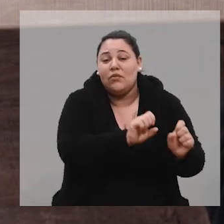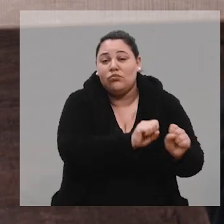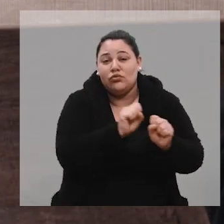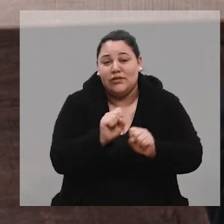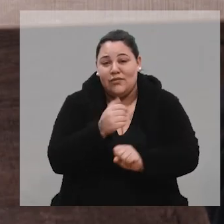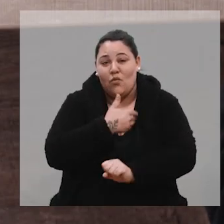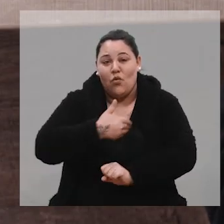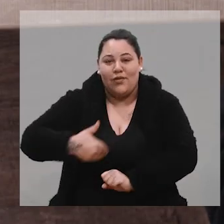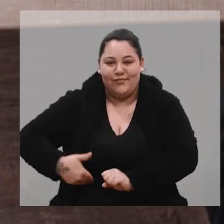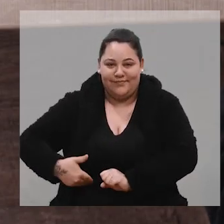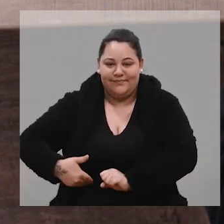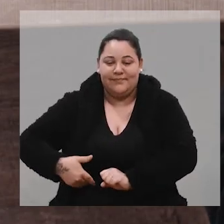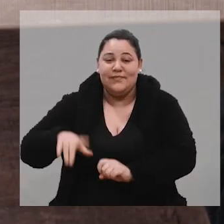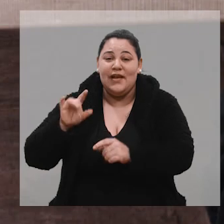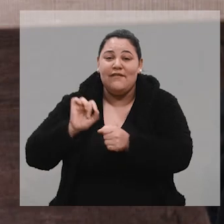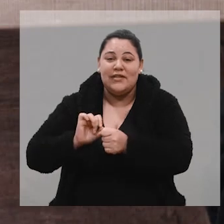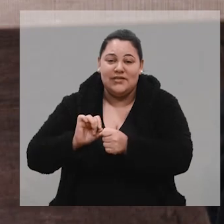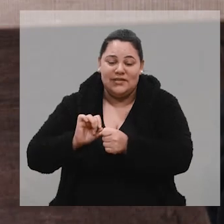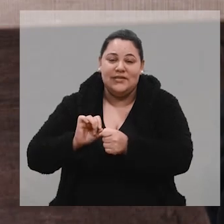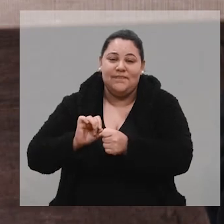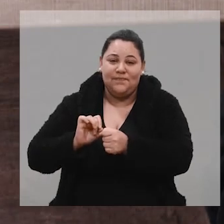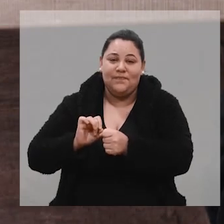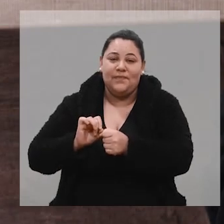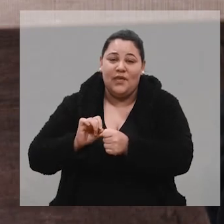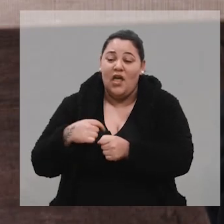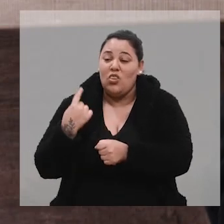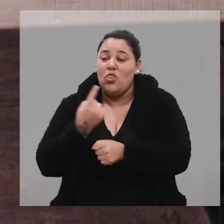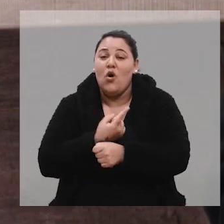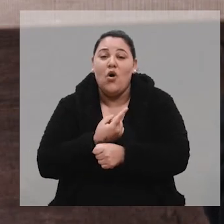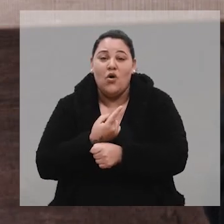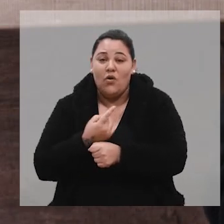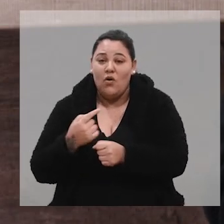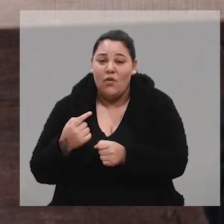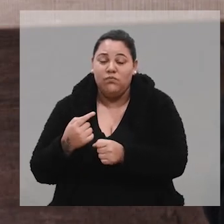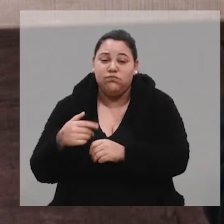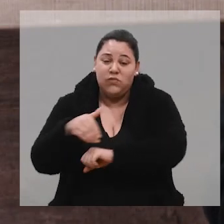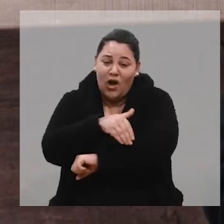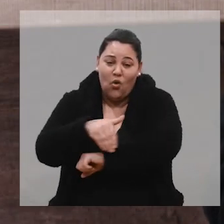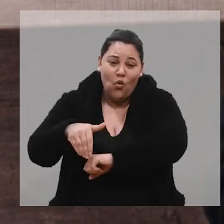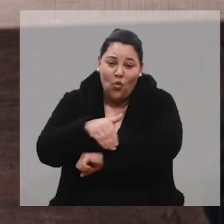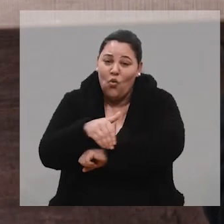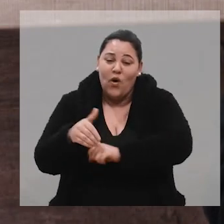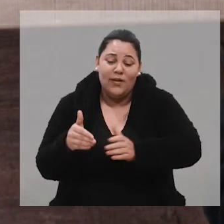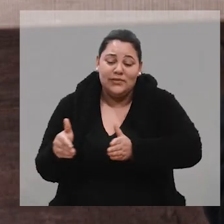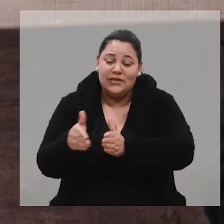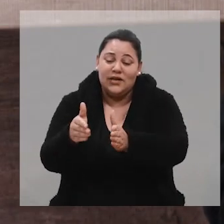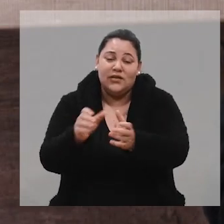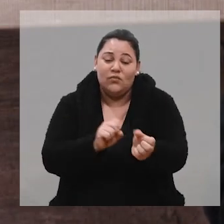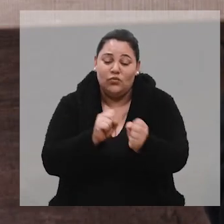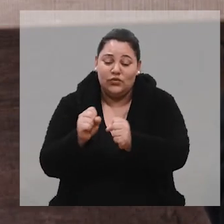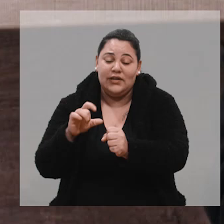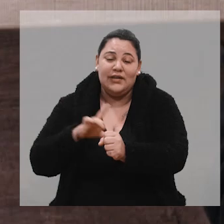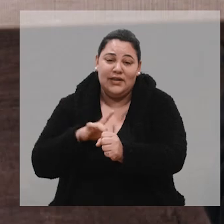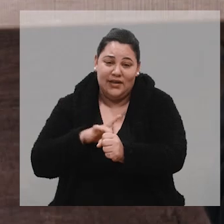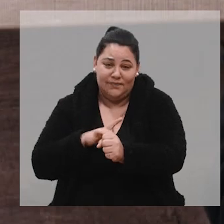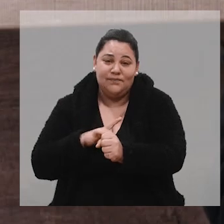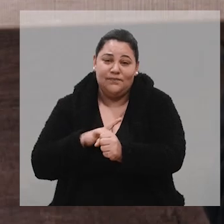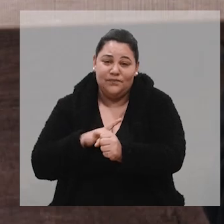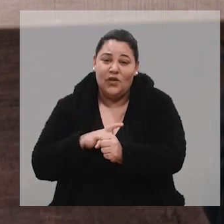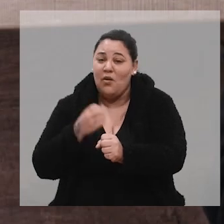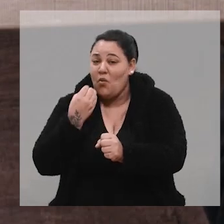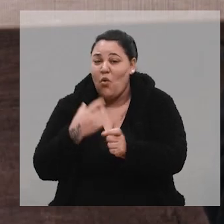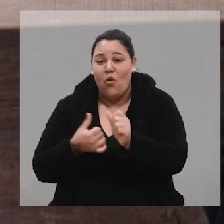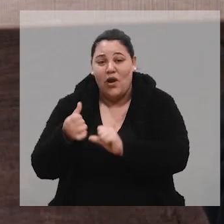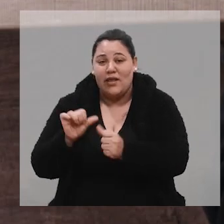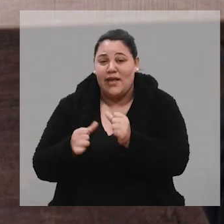também o poder público para poder fazer com que as nossas estradas possam, de fato, poder ter um pequeno curso